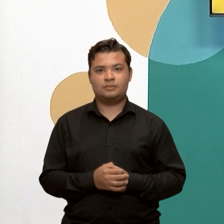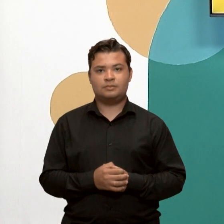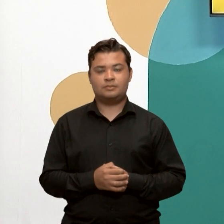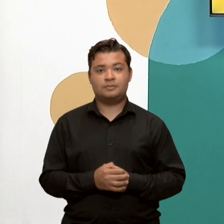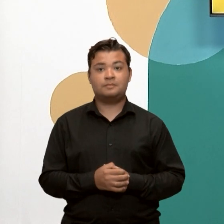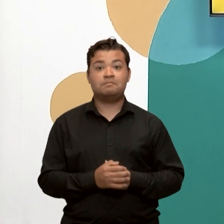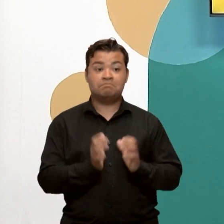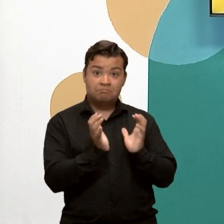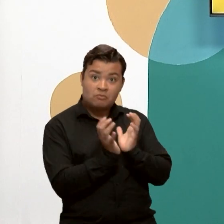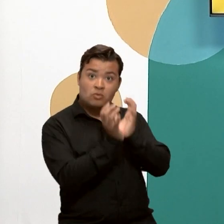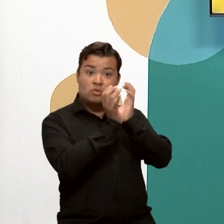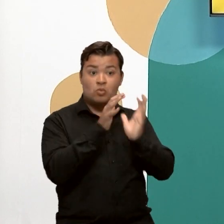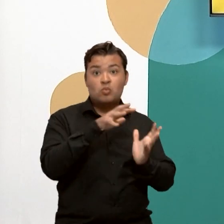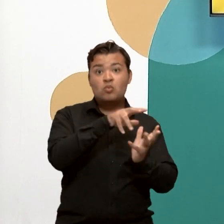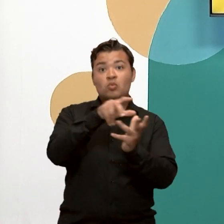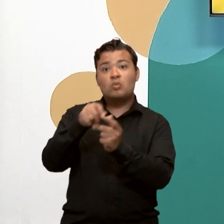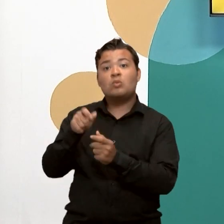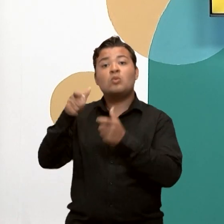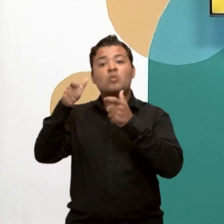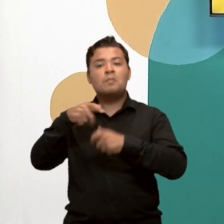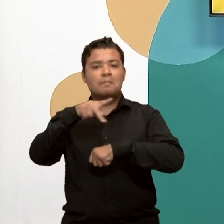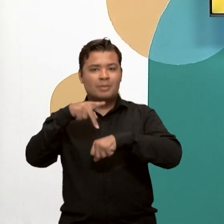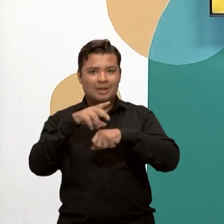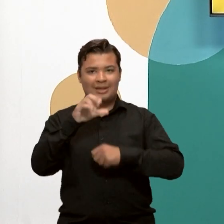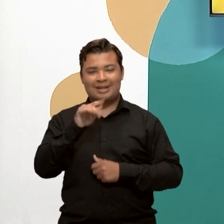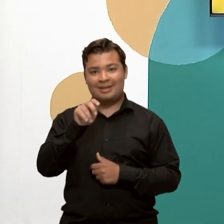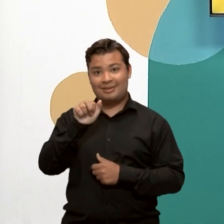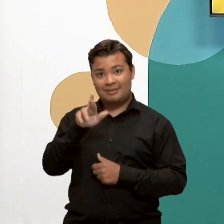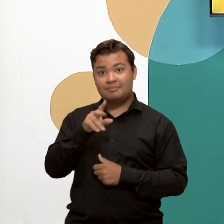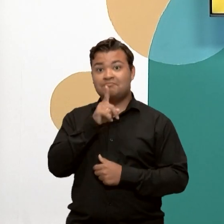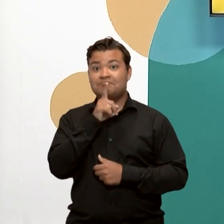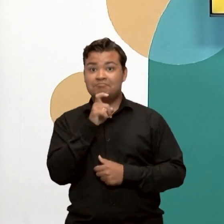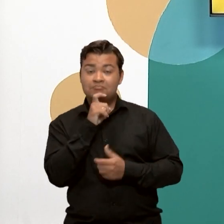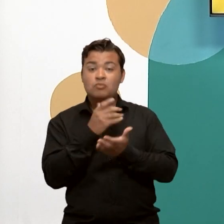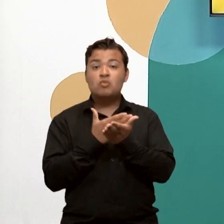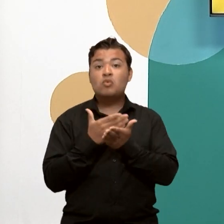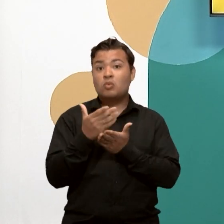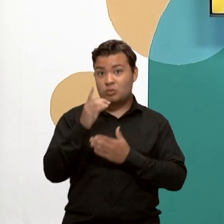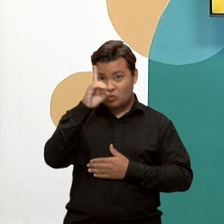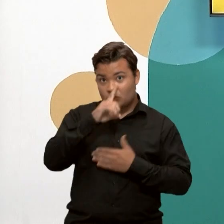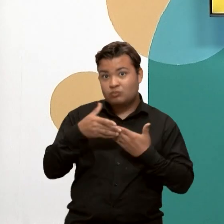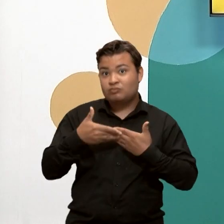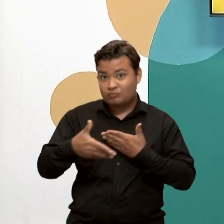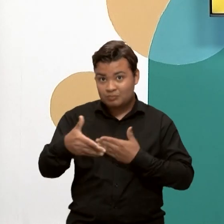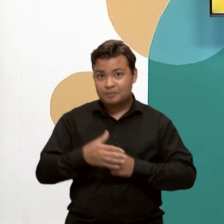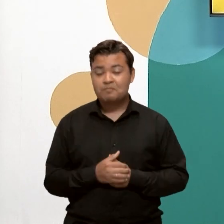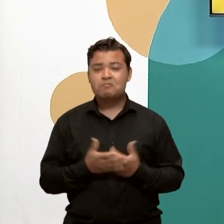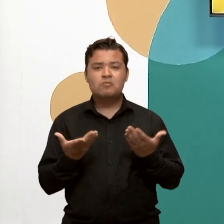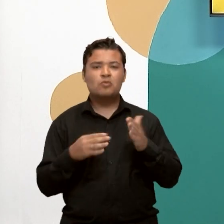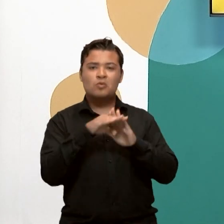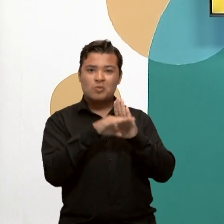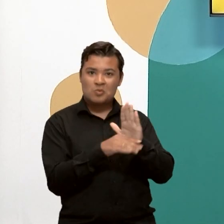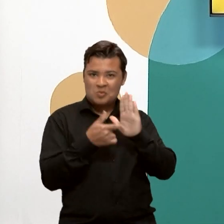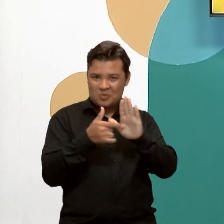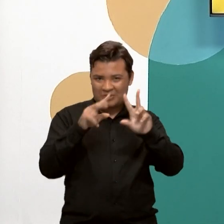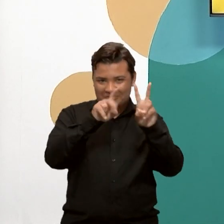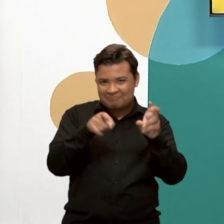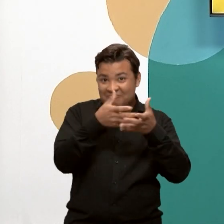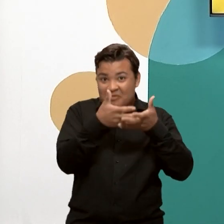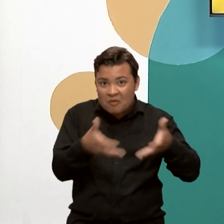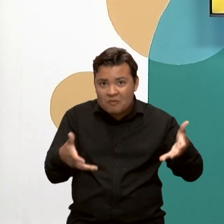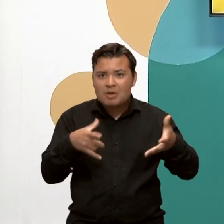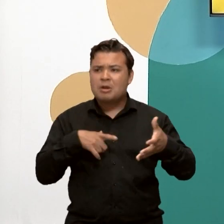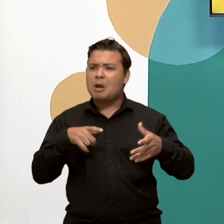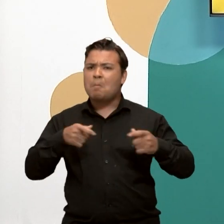a Copa do Mundo do Catar começa neste domingo. E no programa de hoje vamos falar sobre esse evento que movimenta